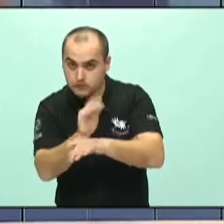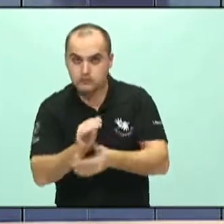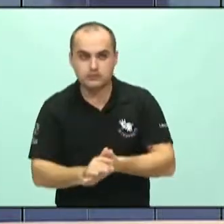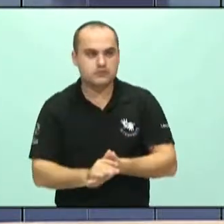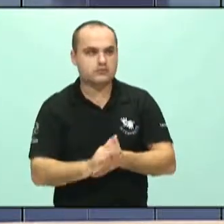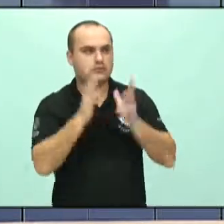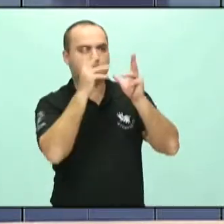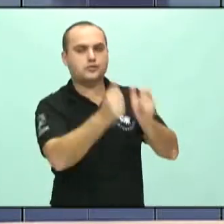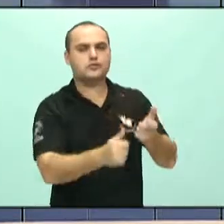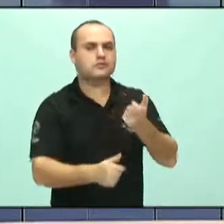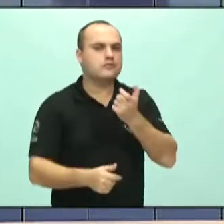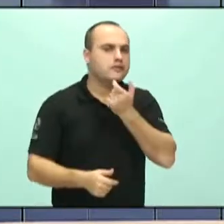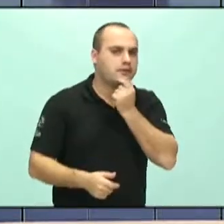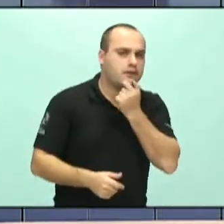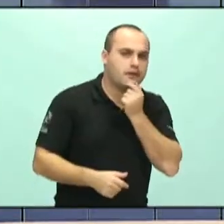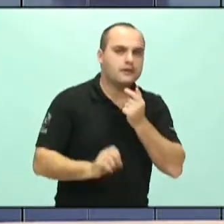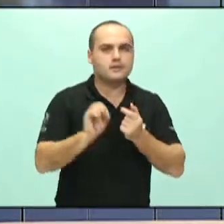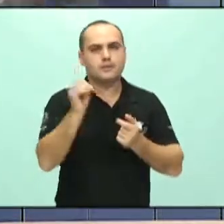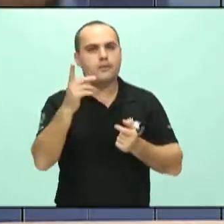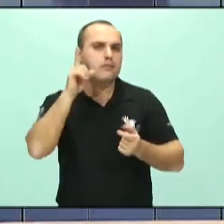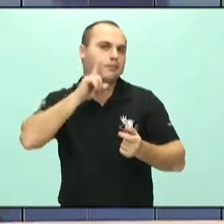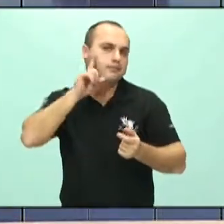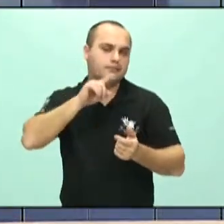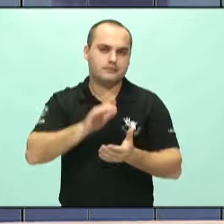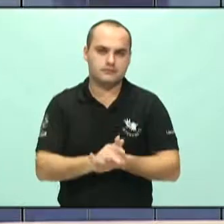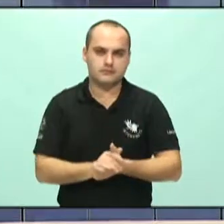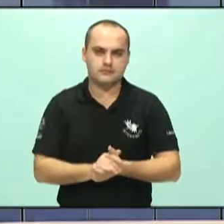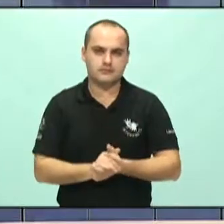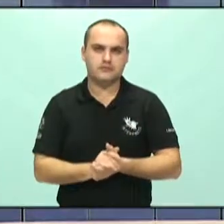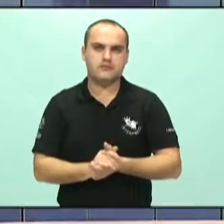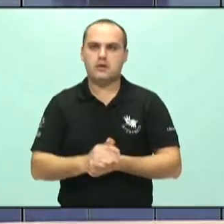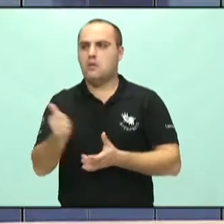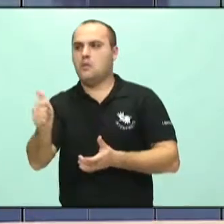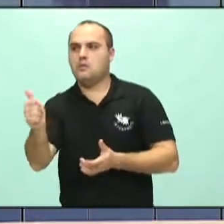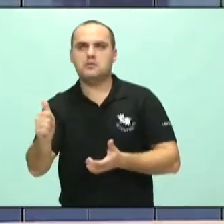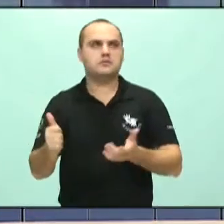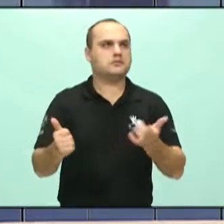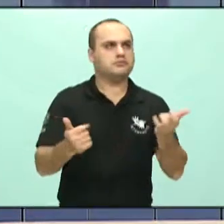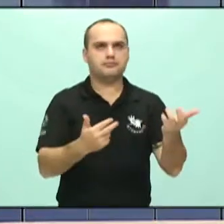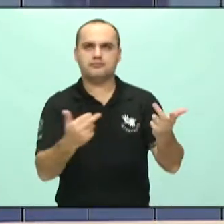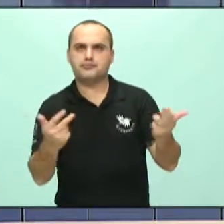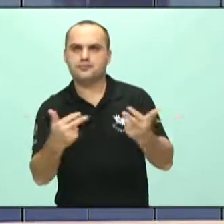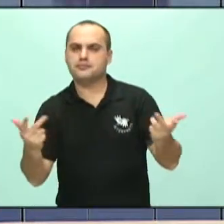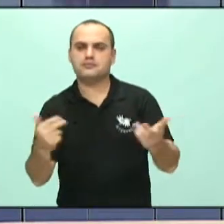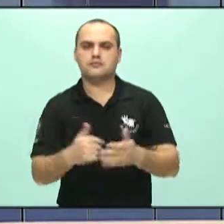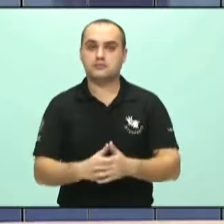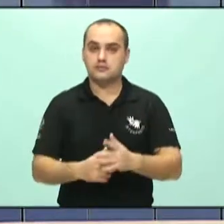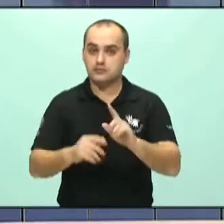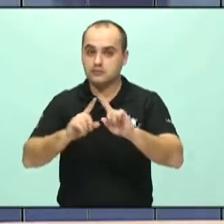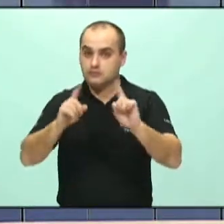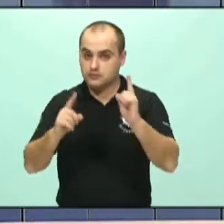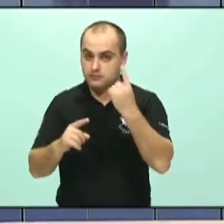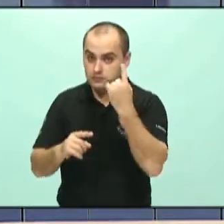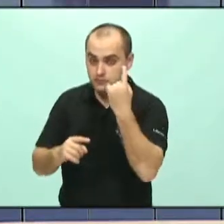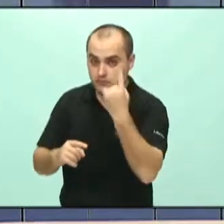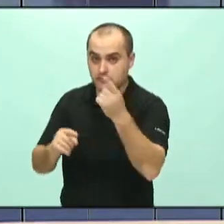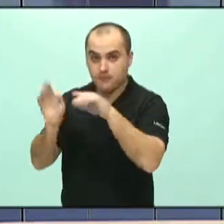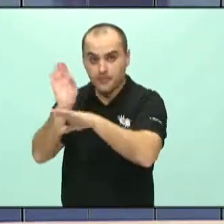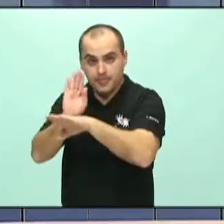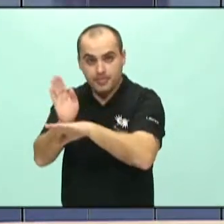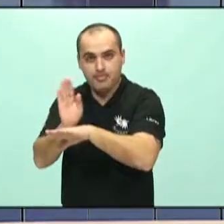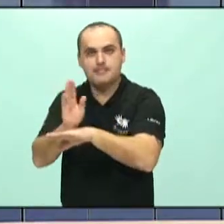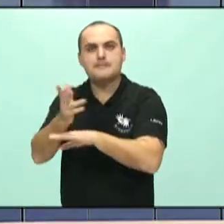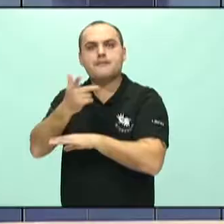inglês ou americano. Amistade, 11 anos, né? Mas agora, um filme que fale realmente